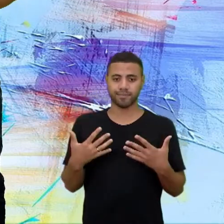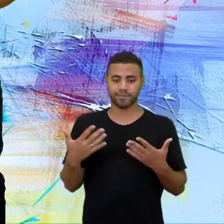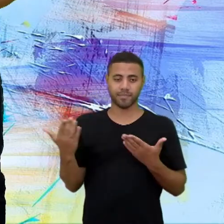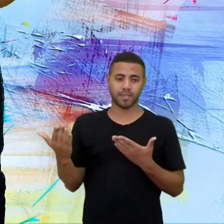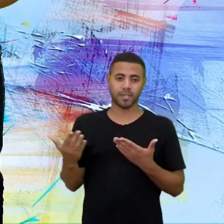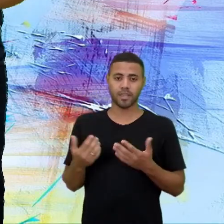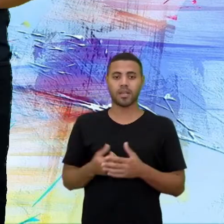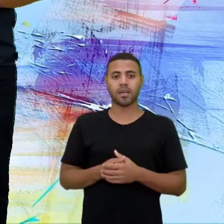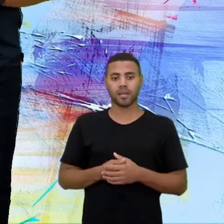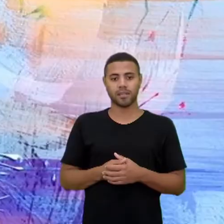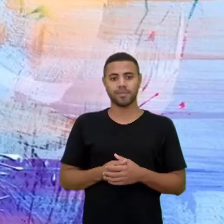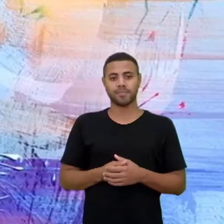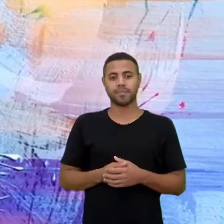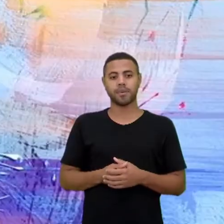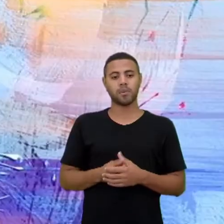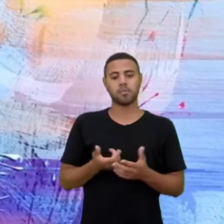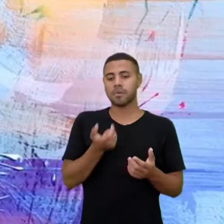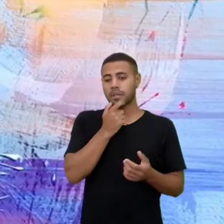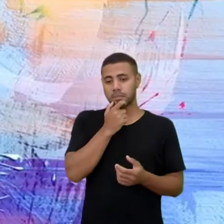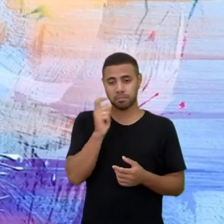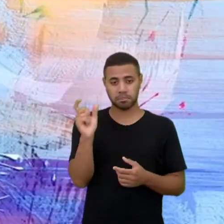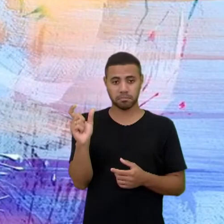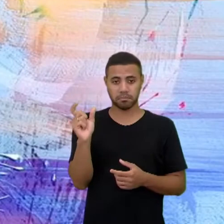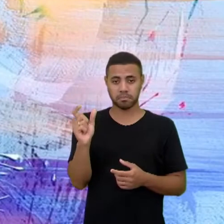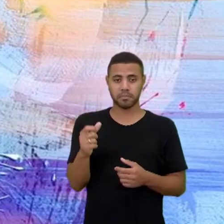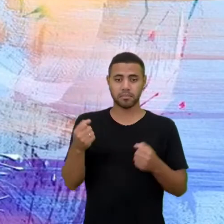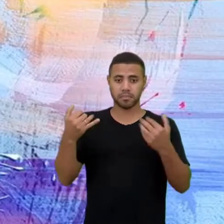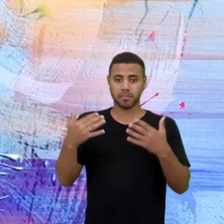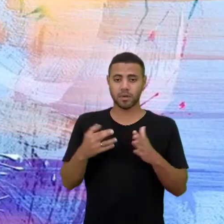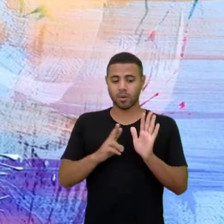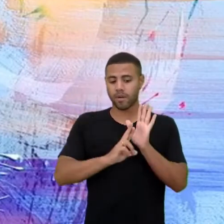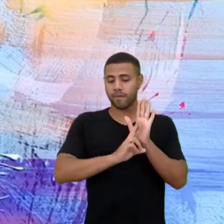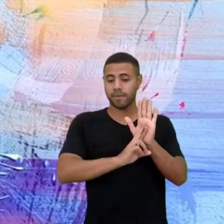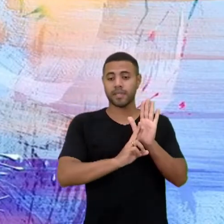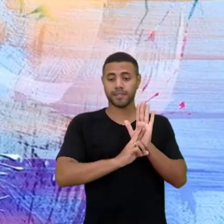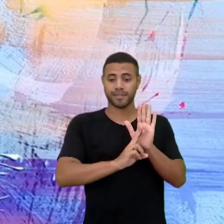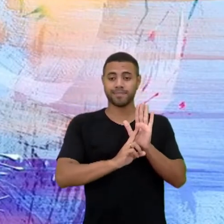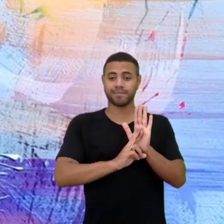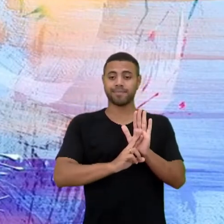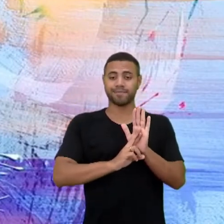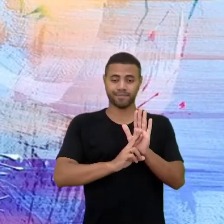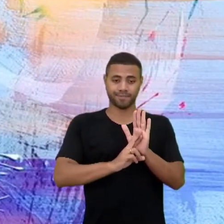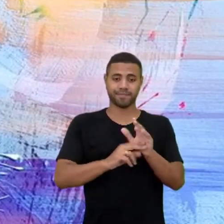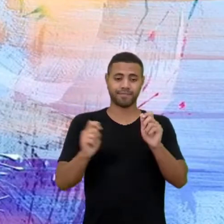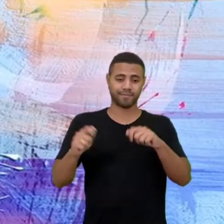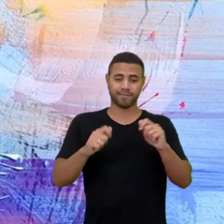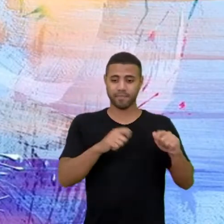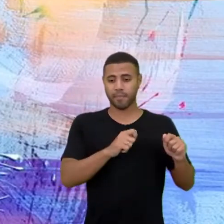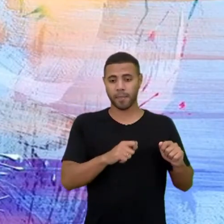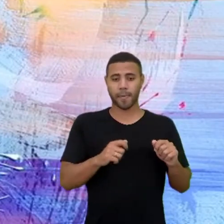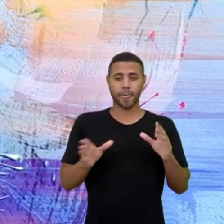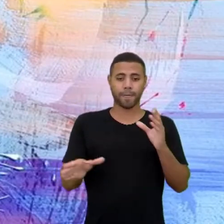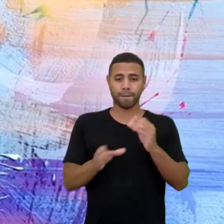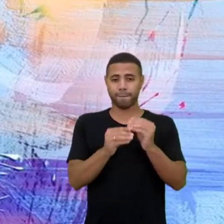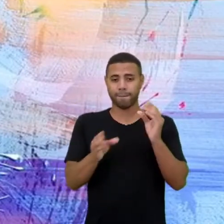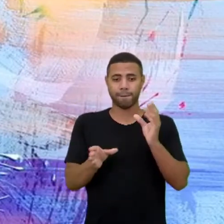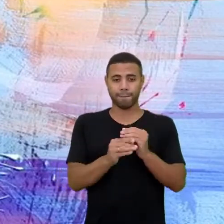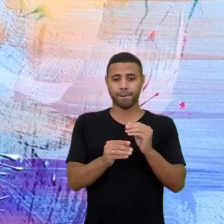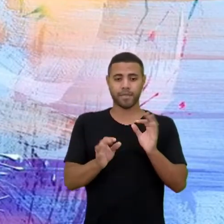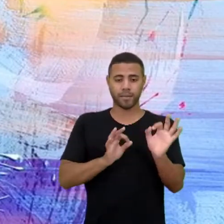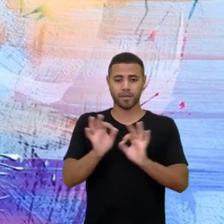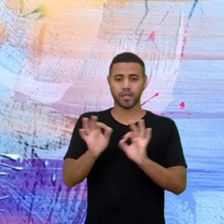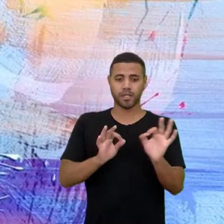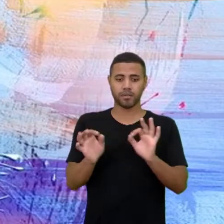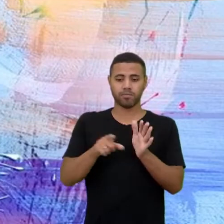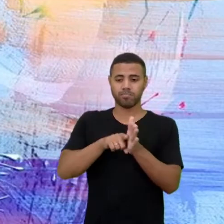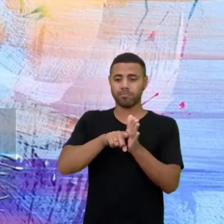gente, é esse processo mesmo da gente trazer todas as referências possíveis dentro do nosso processo aí de pesquisa e